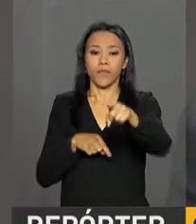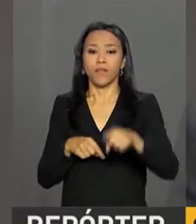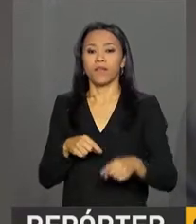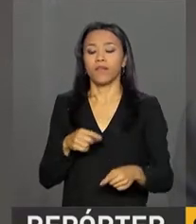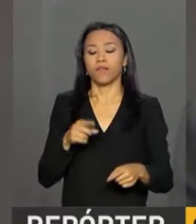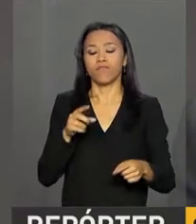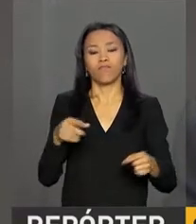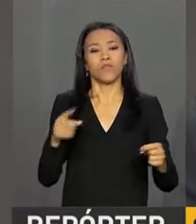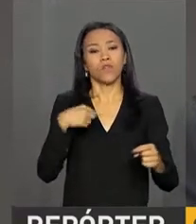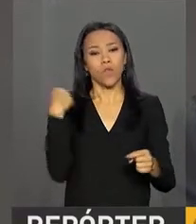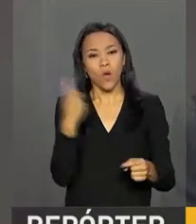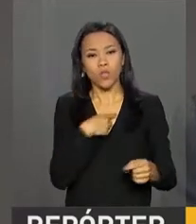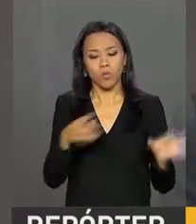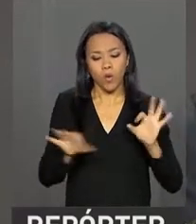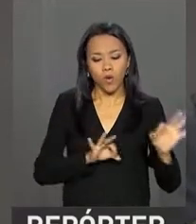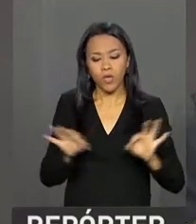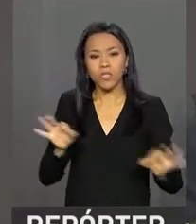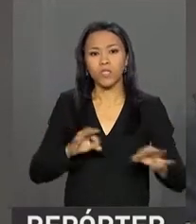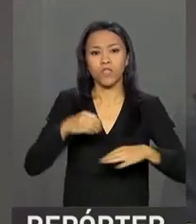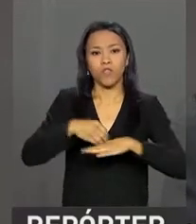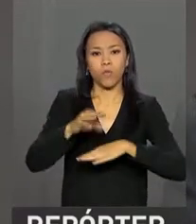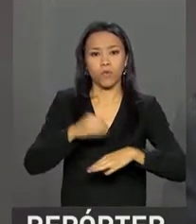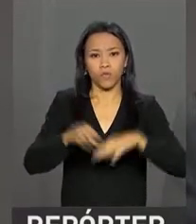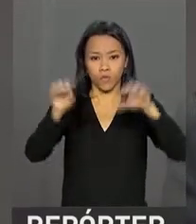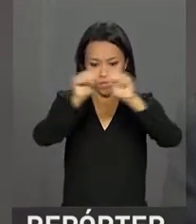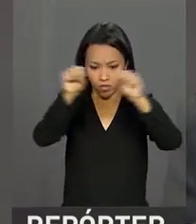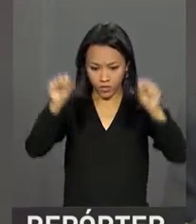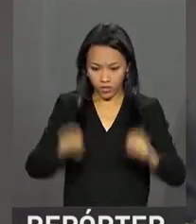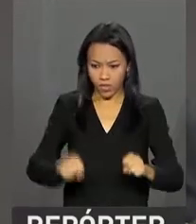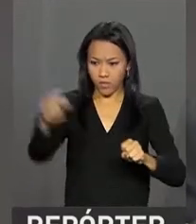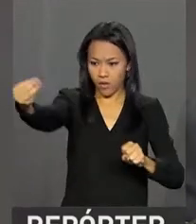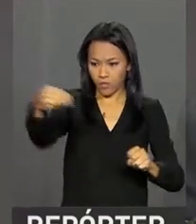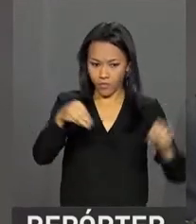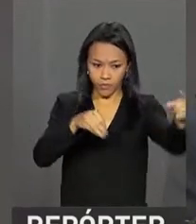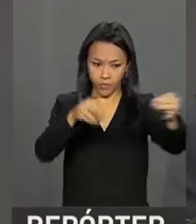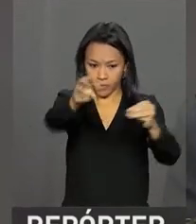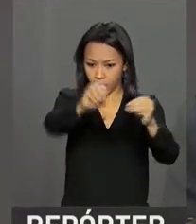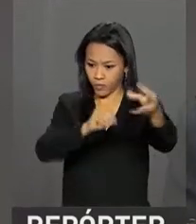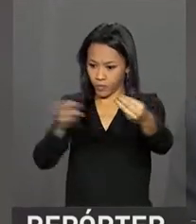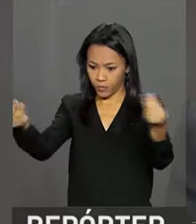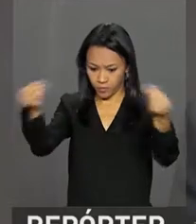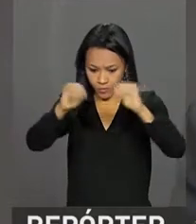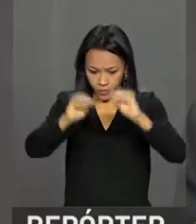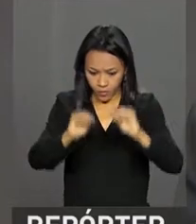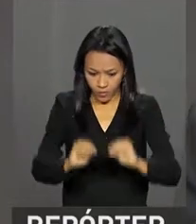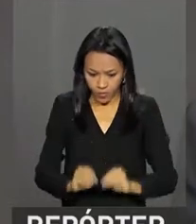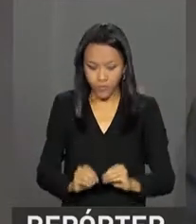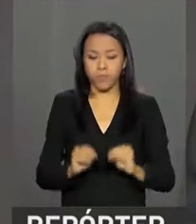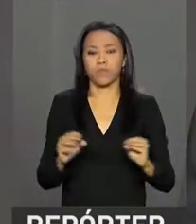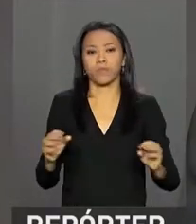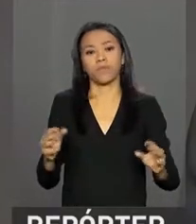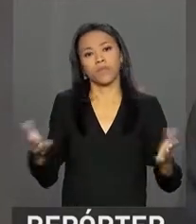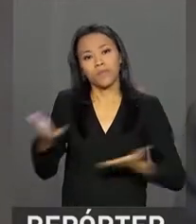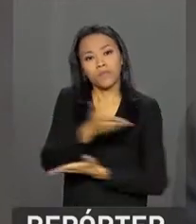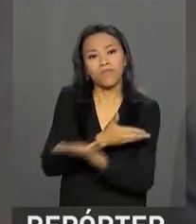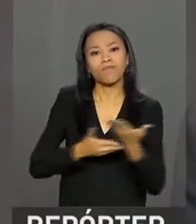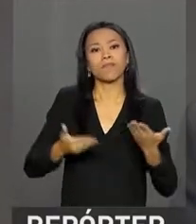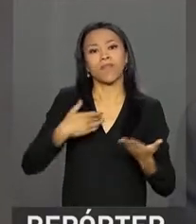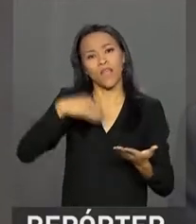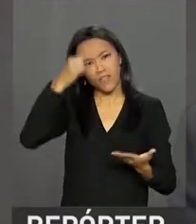a nossa cooperação a nossa base e fazendo um diálogo construtivo evitando